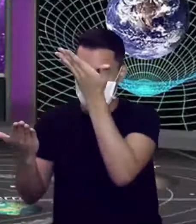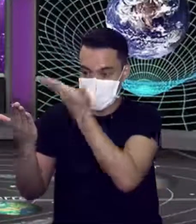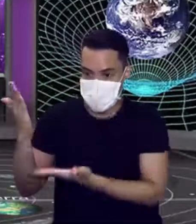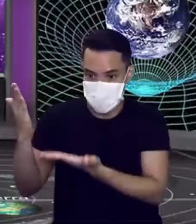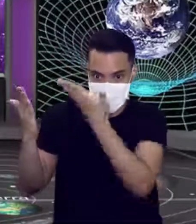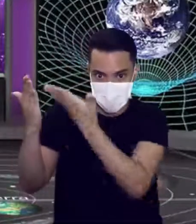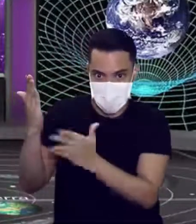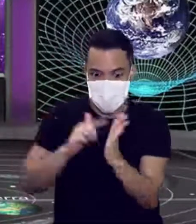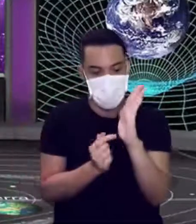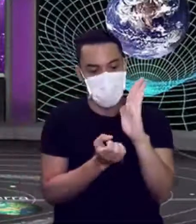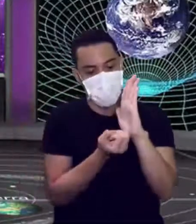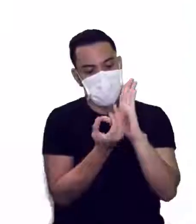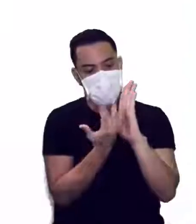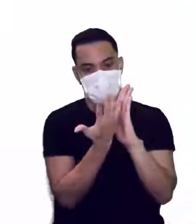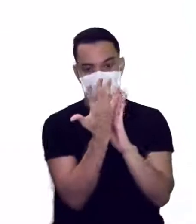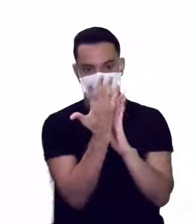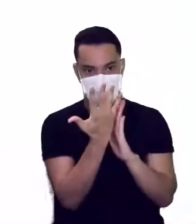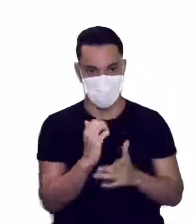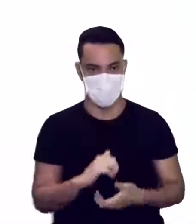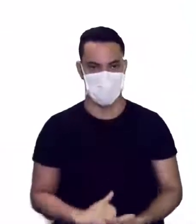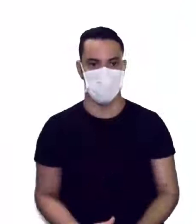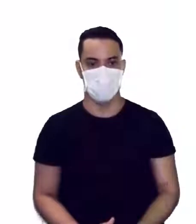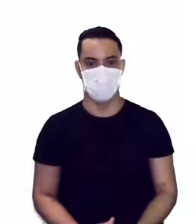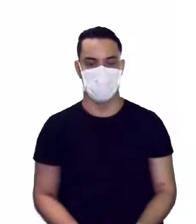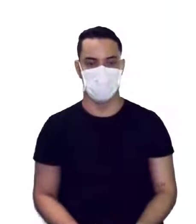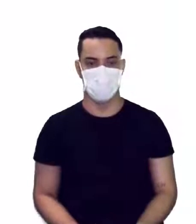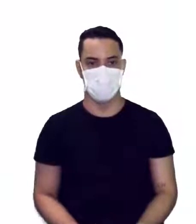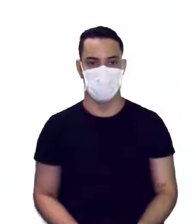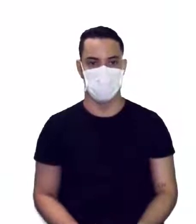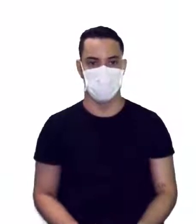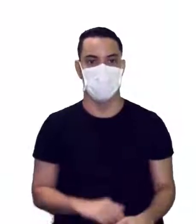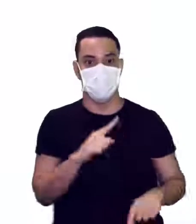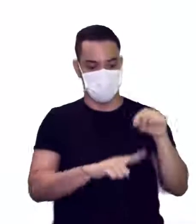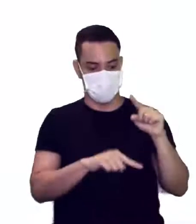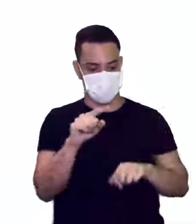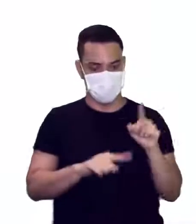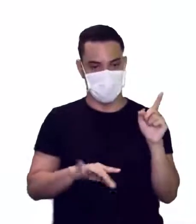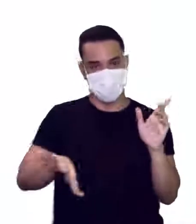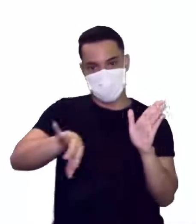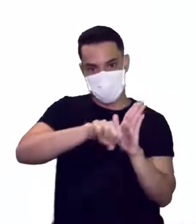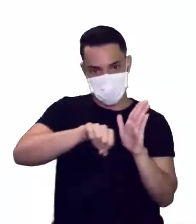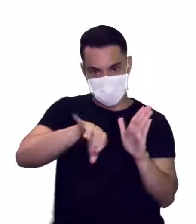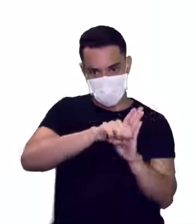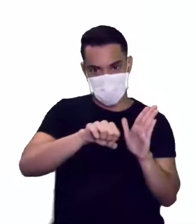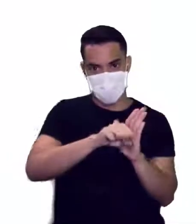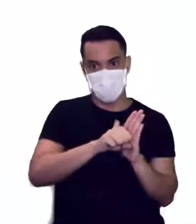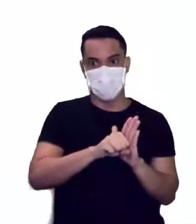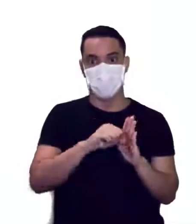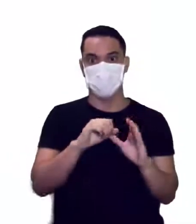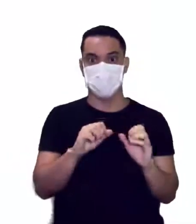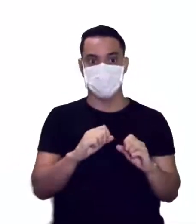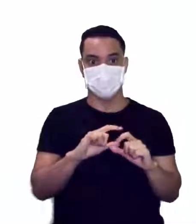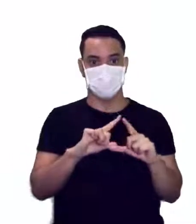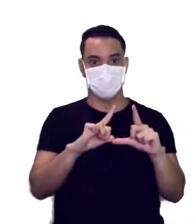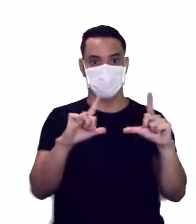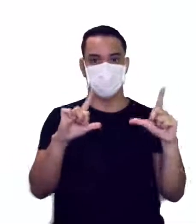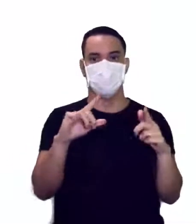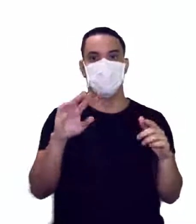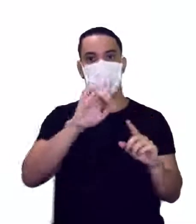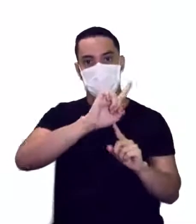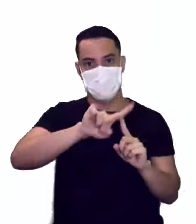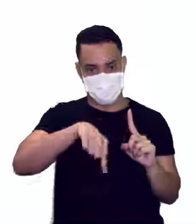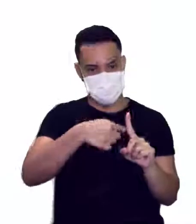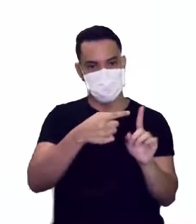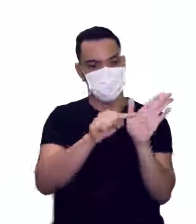Vamos continuar ali, olha só. O corpo que recebeu esses elétrons ficará carregado